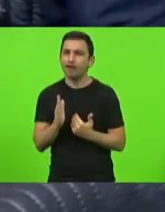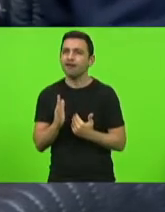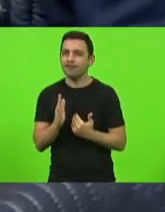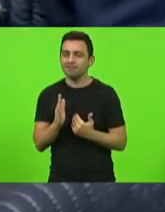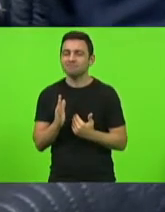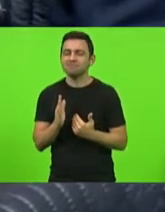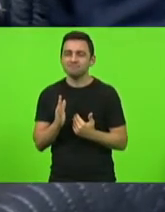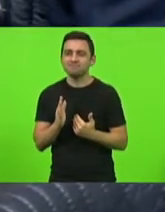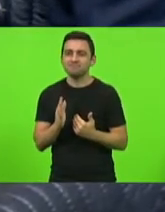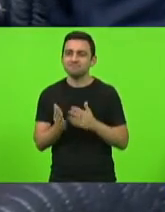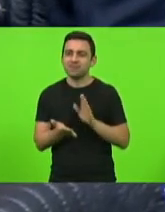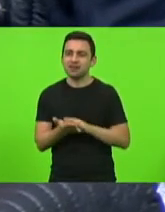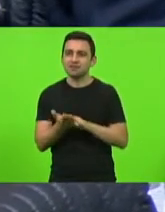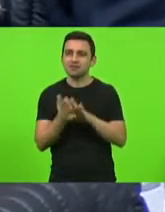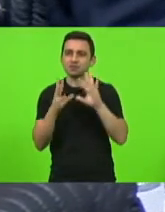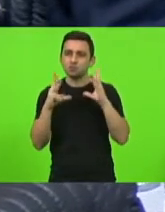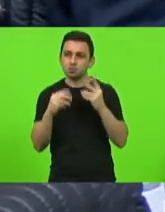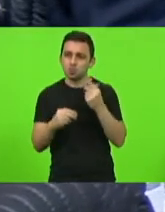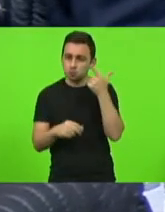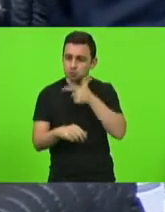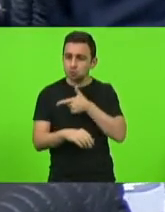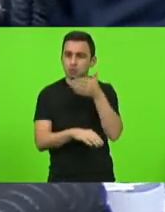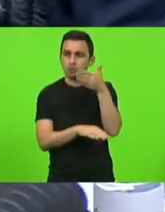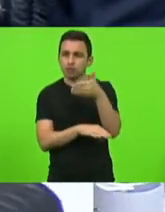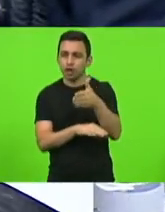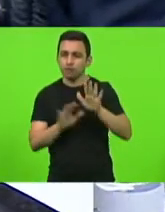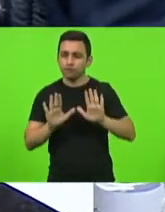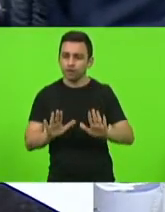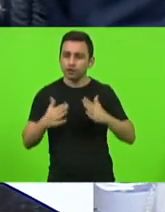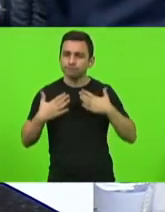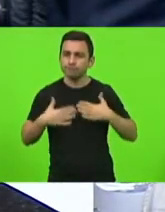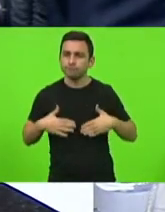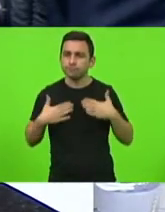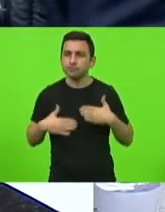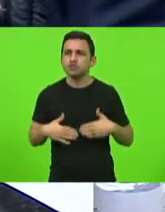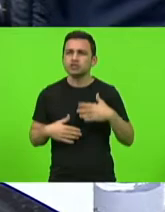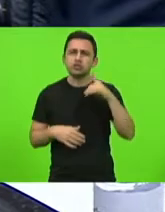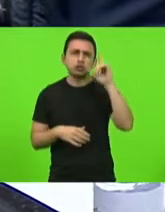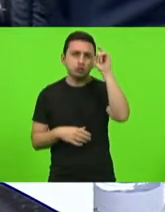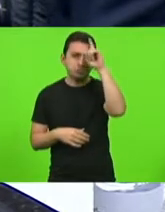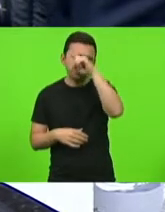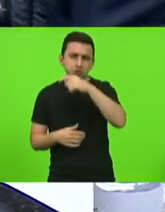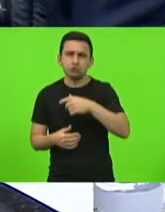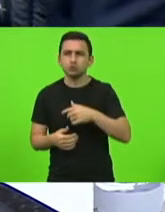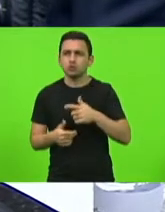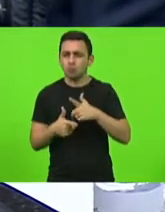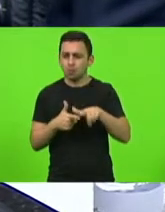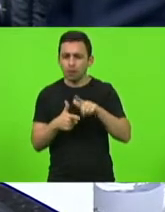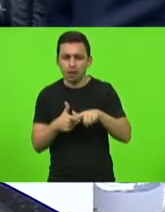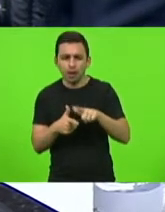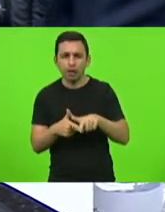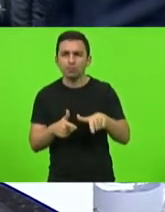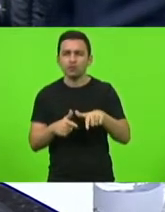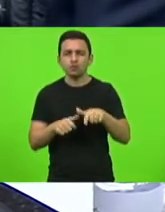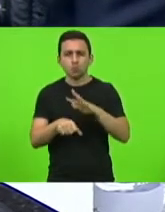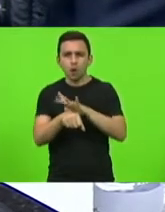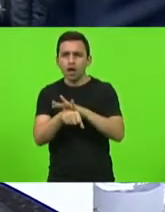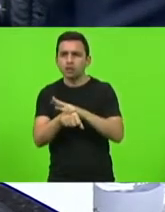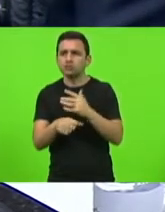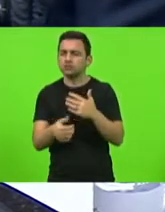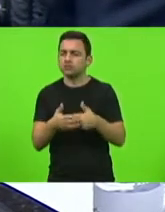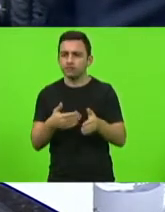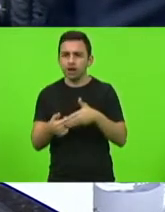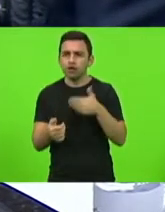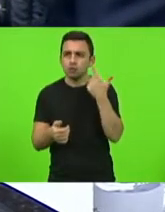dar a oportunidade de todos os atletas ficarem em hotel, conseguirem, com todas as dificuldades da crise sanitária, fazer os eventos, que os Jogos Abertos foi muito bem